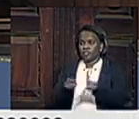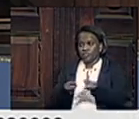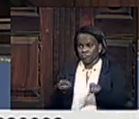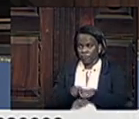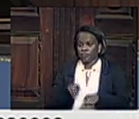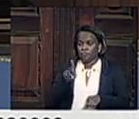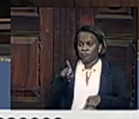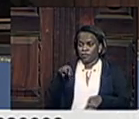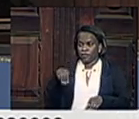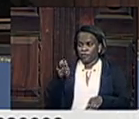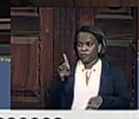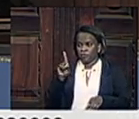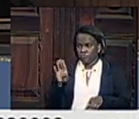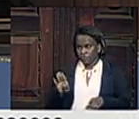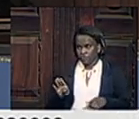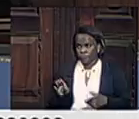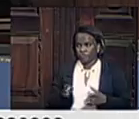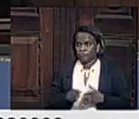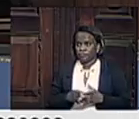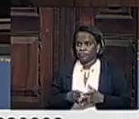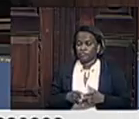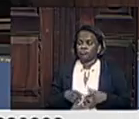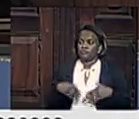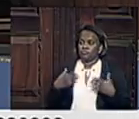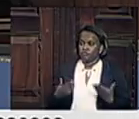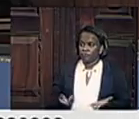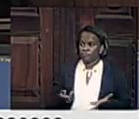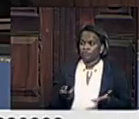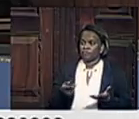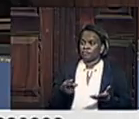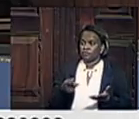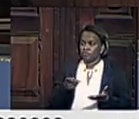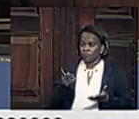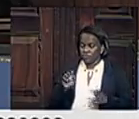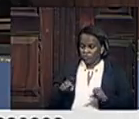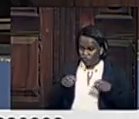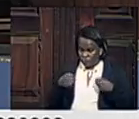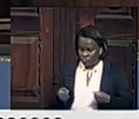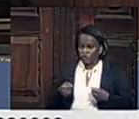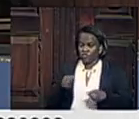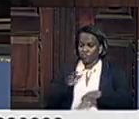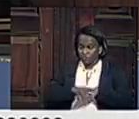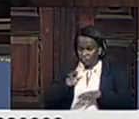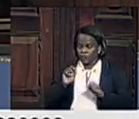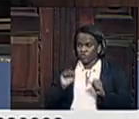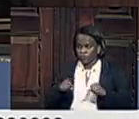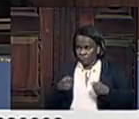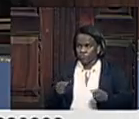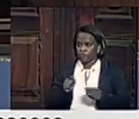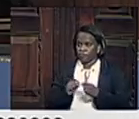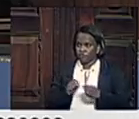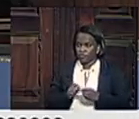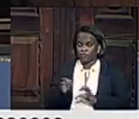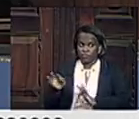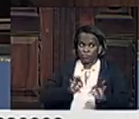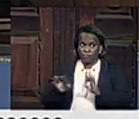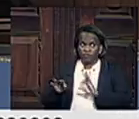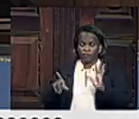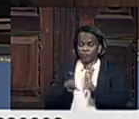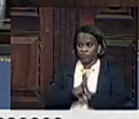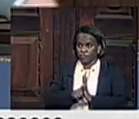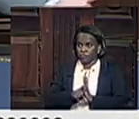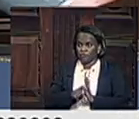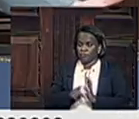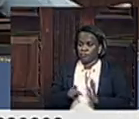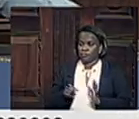ser do PMDB. Então, por mais esforço que se faça, esse projeto